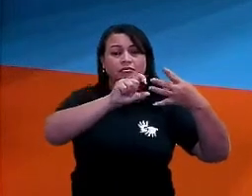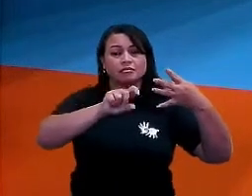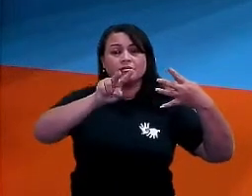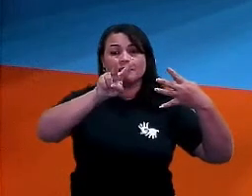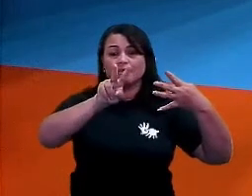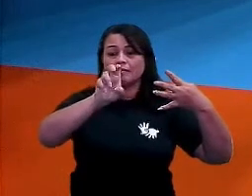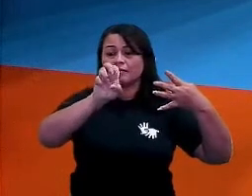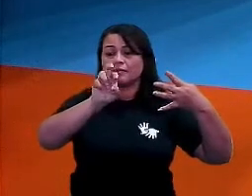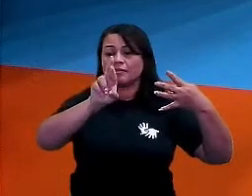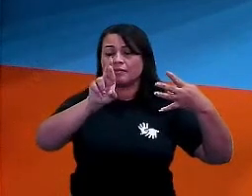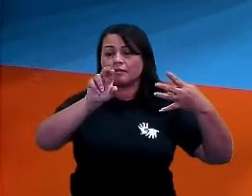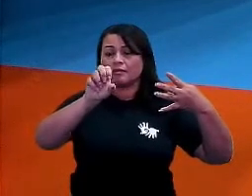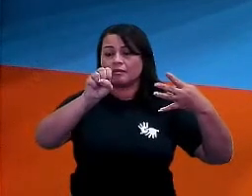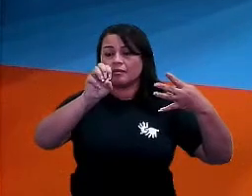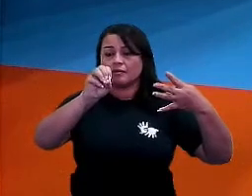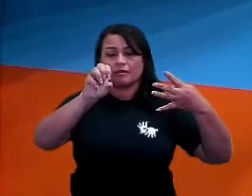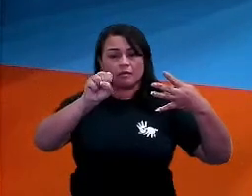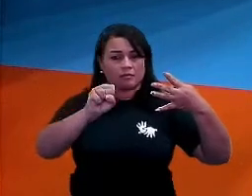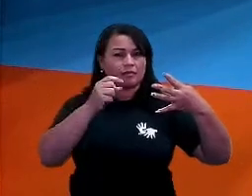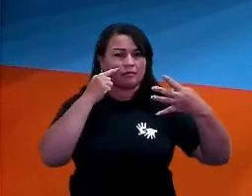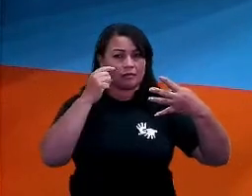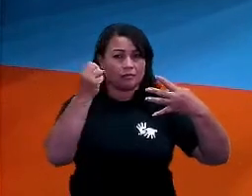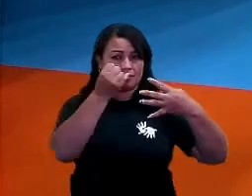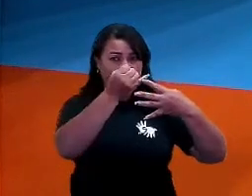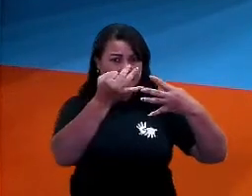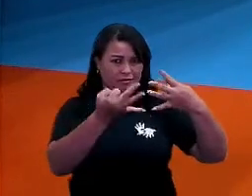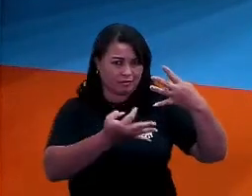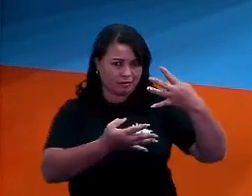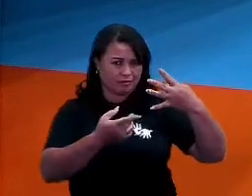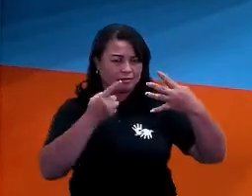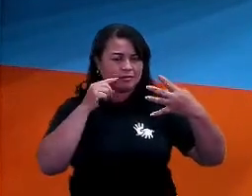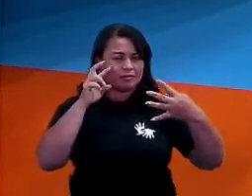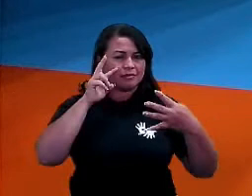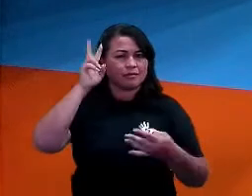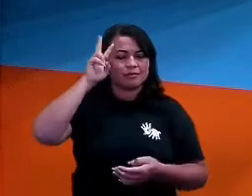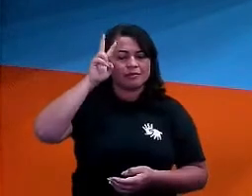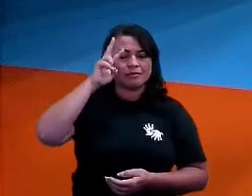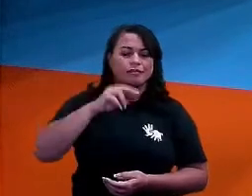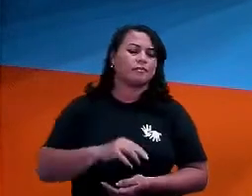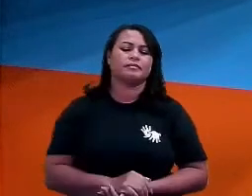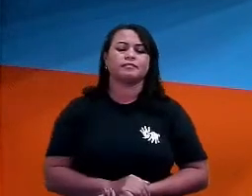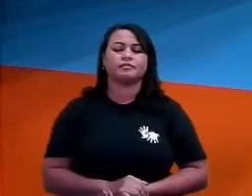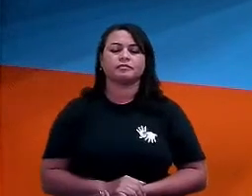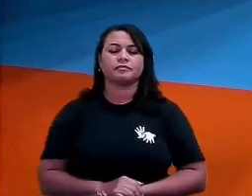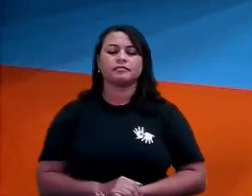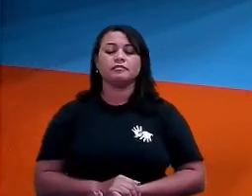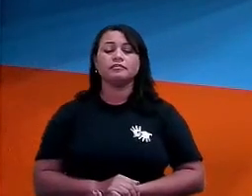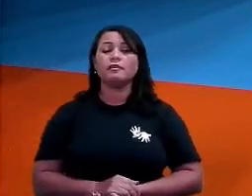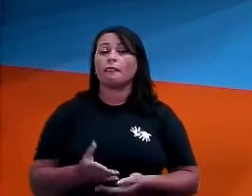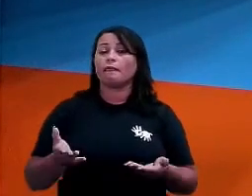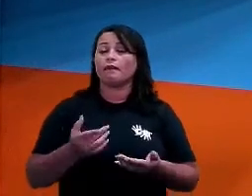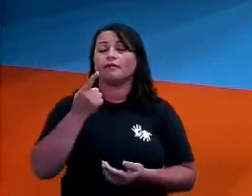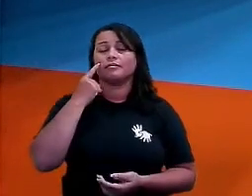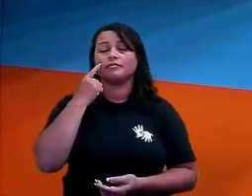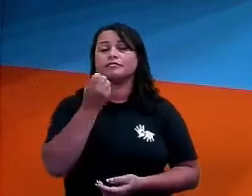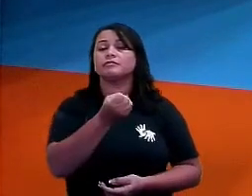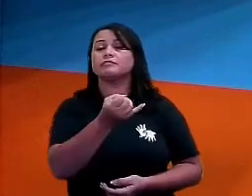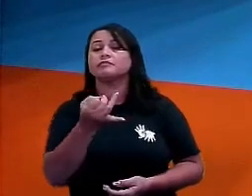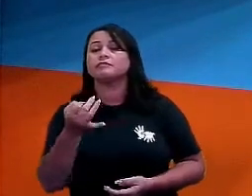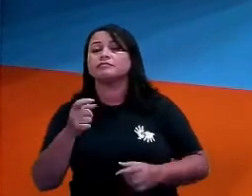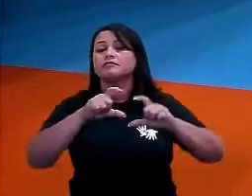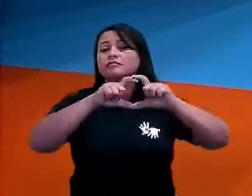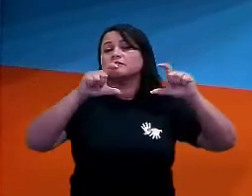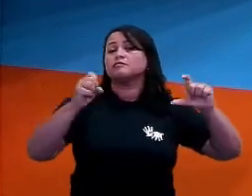Então, vamos contar, né? Vamos aprender, relembrar a contar. Então, acompanha comigo para a gente ver quantas estrofes,